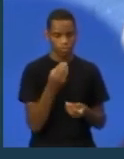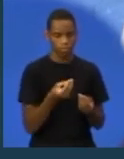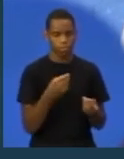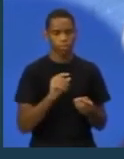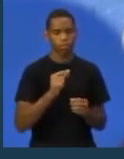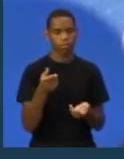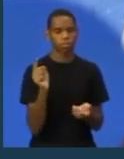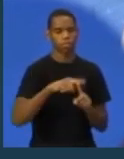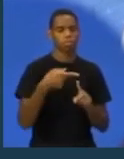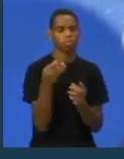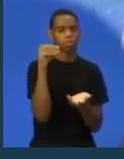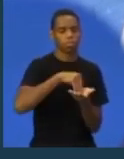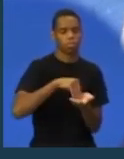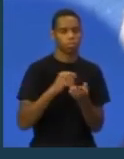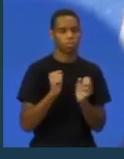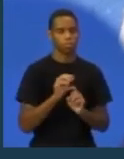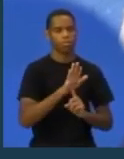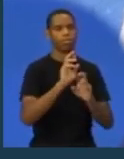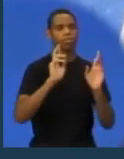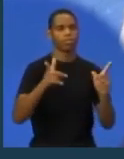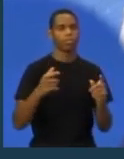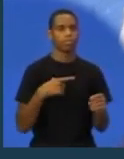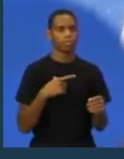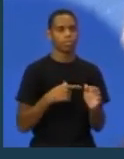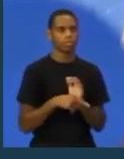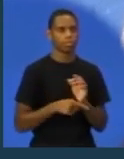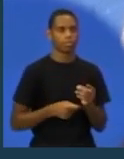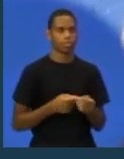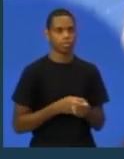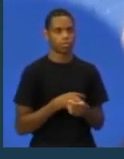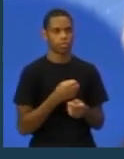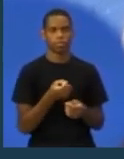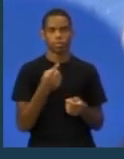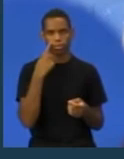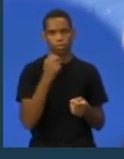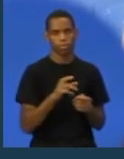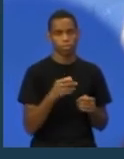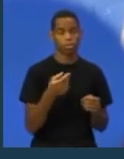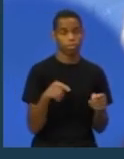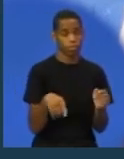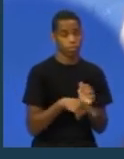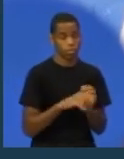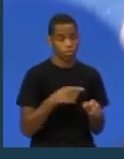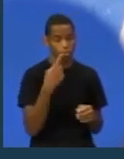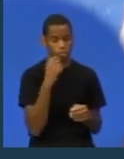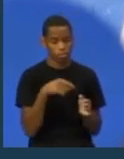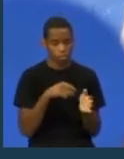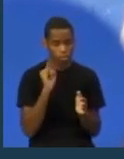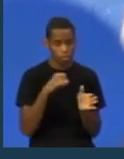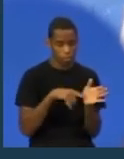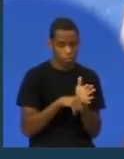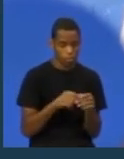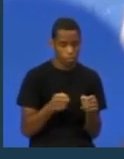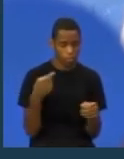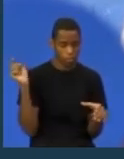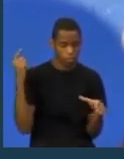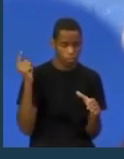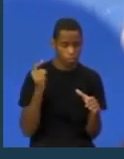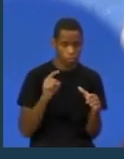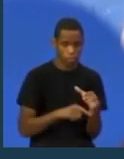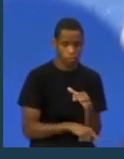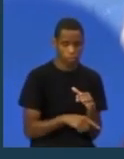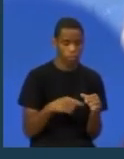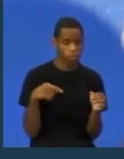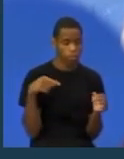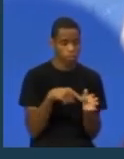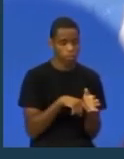existe e ela pode se pronunciar. Você está olhando com uma lupa lá, não existia diferença. Mas daí, quando você olhou com uma escala que